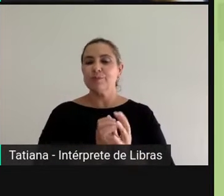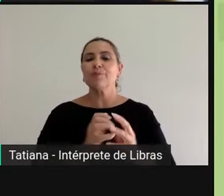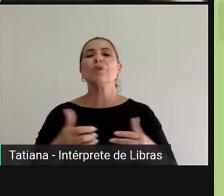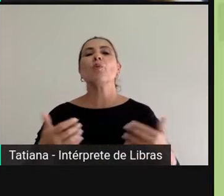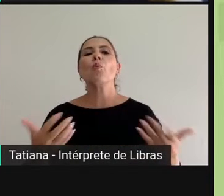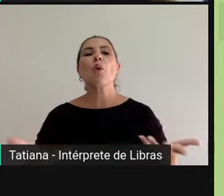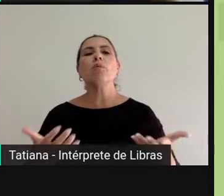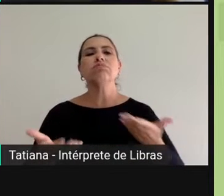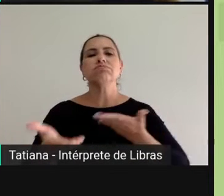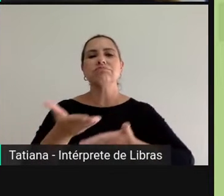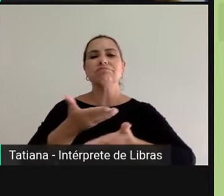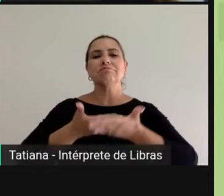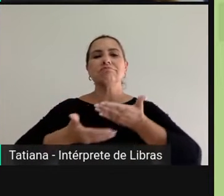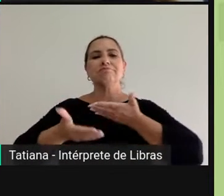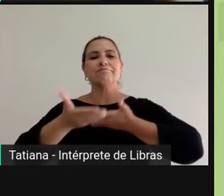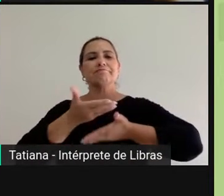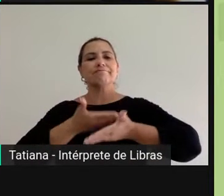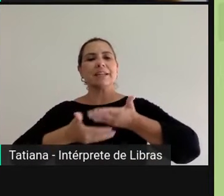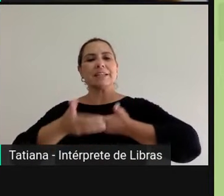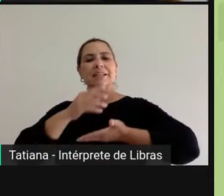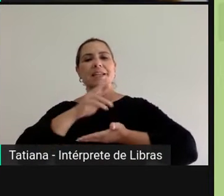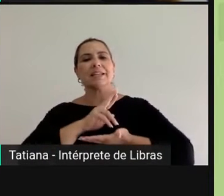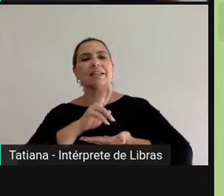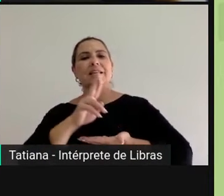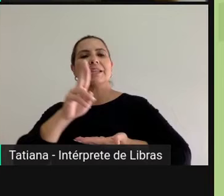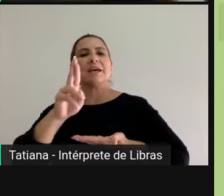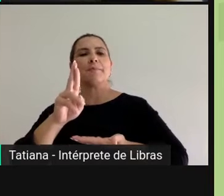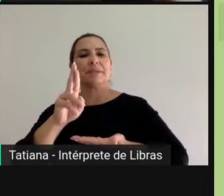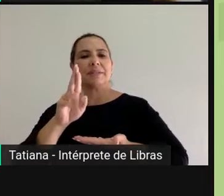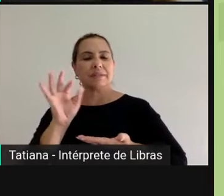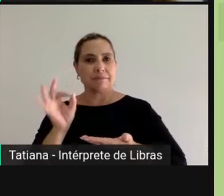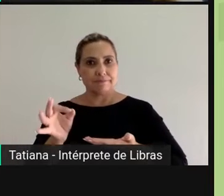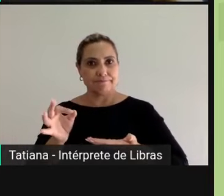essa relação entre representatividade descritiva e substantiva?